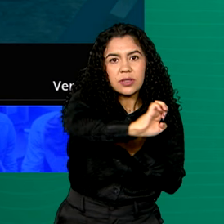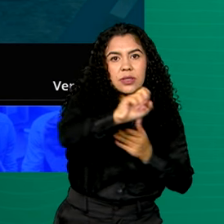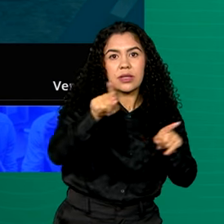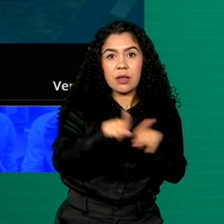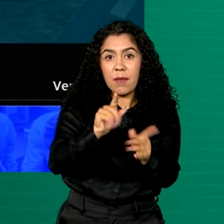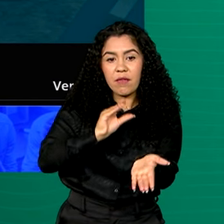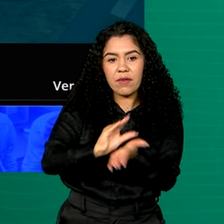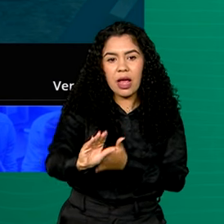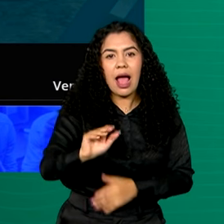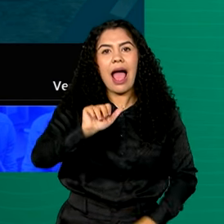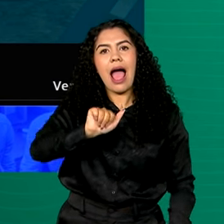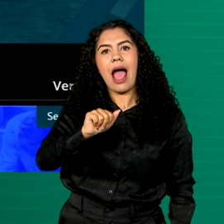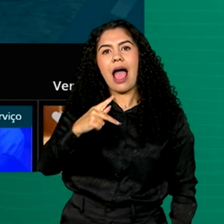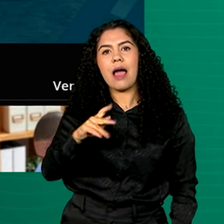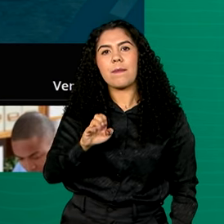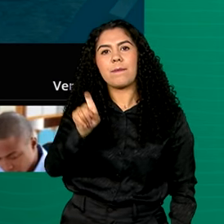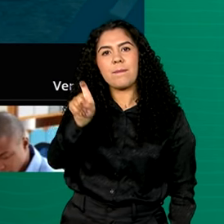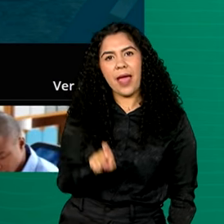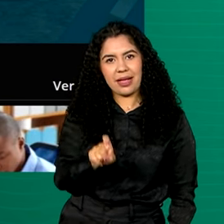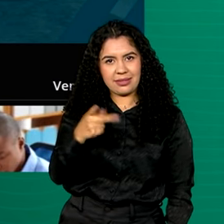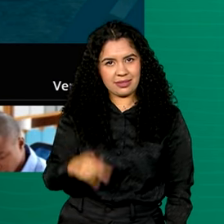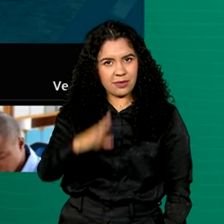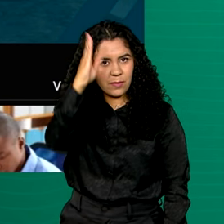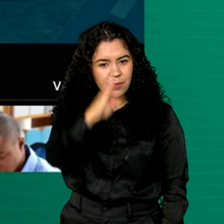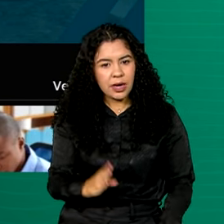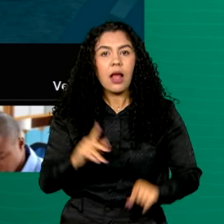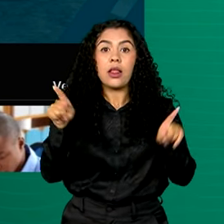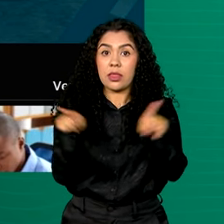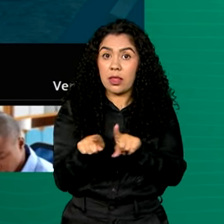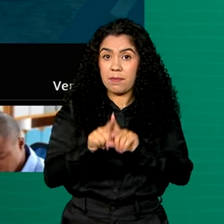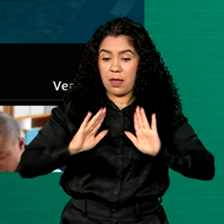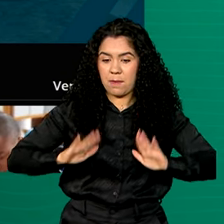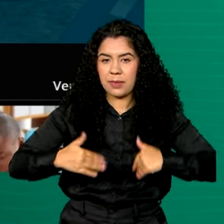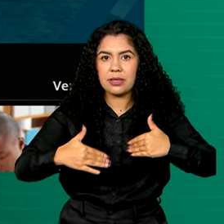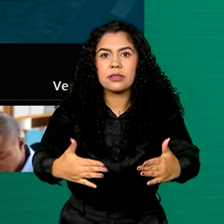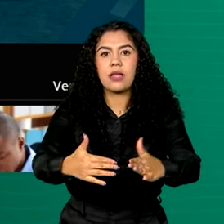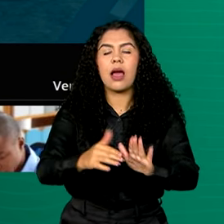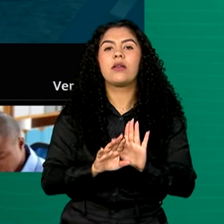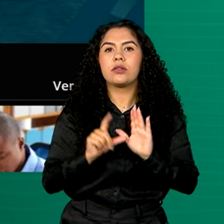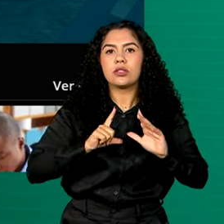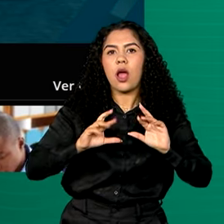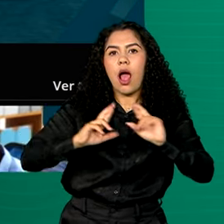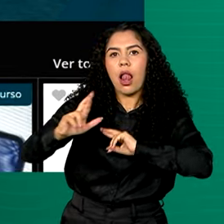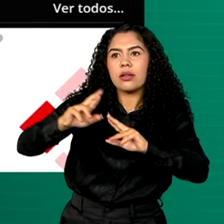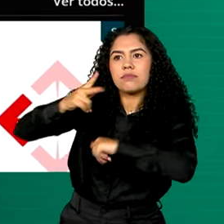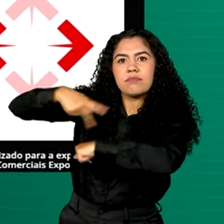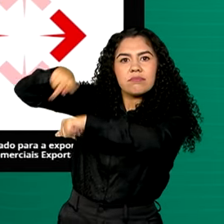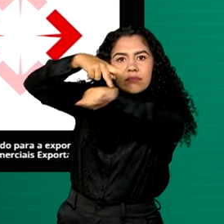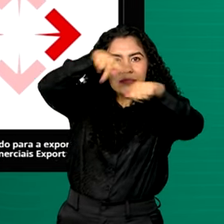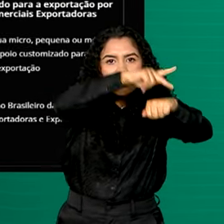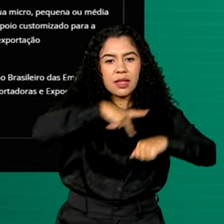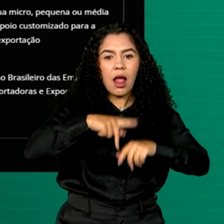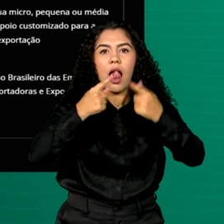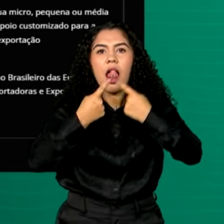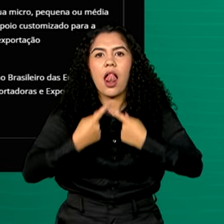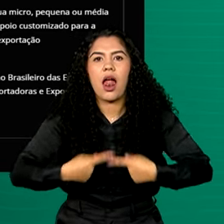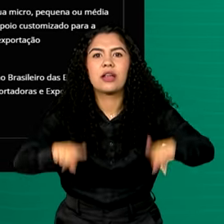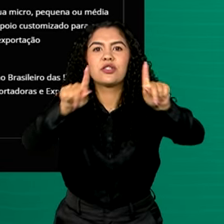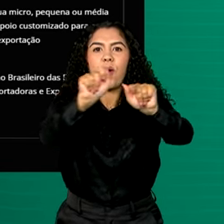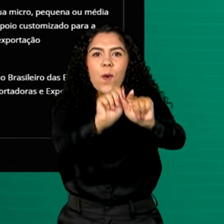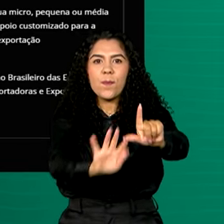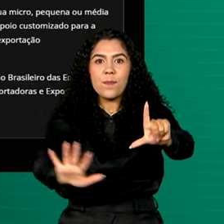aex Brasil e o ministério das relações exteriores lançaram um mapa virtu que